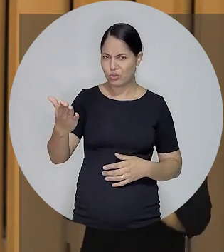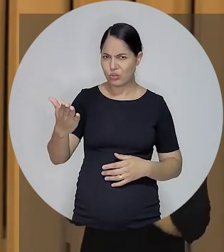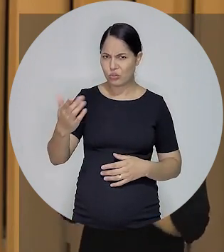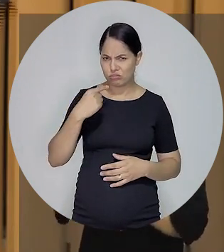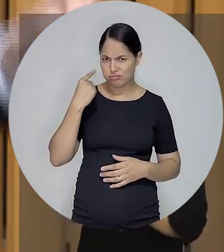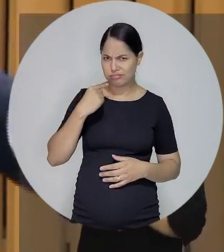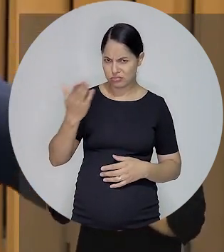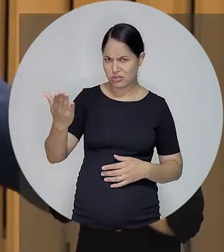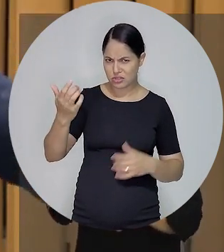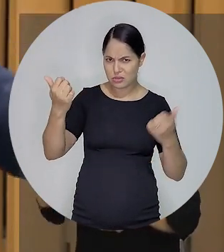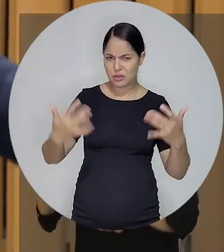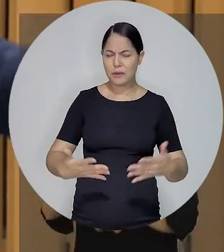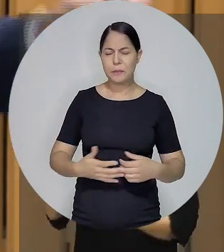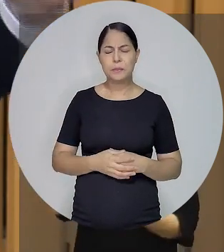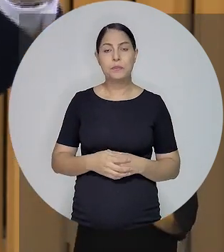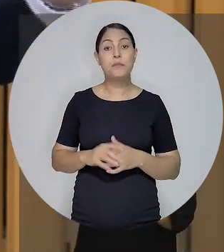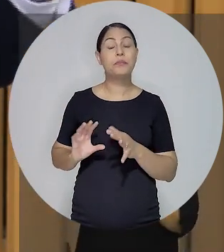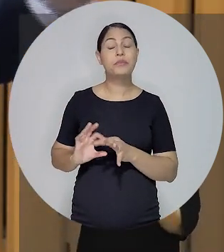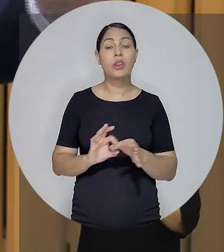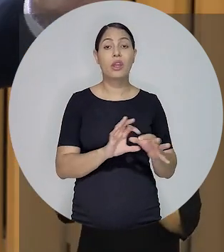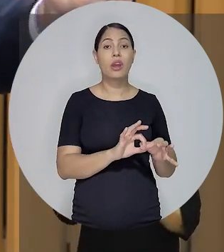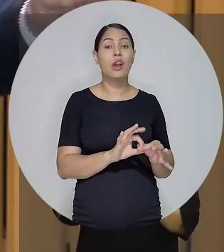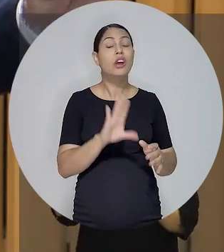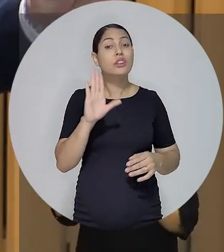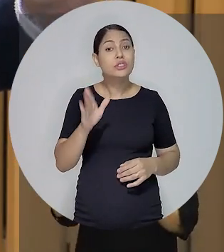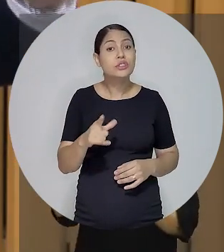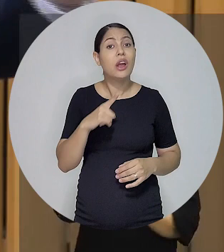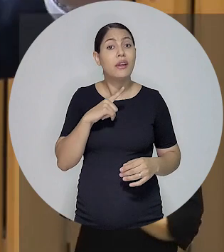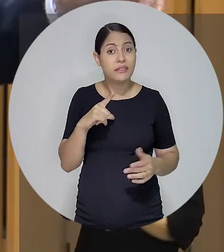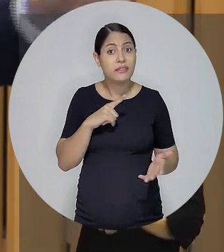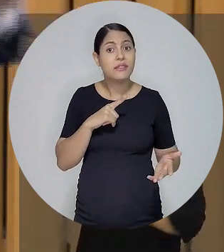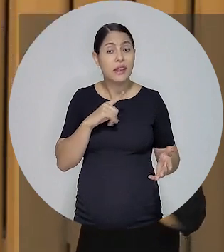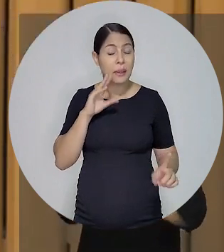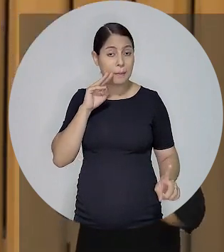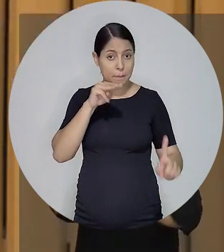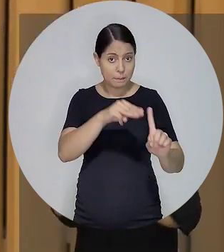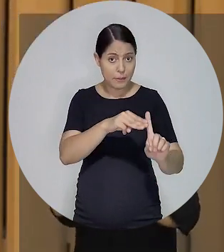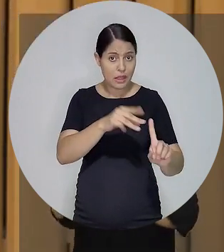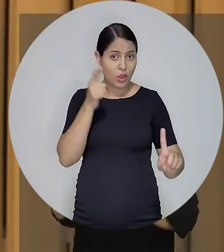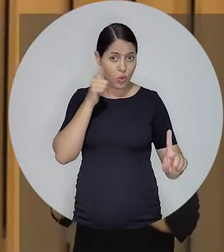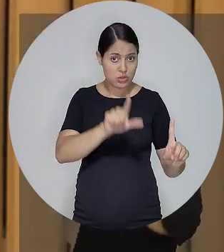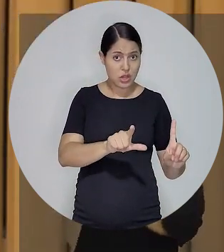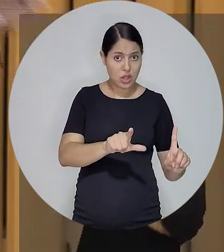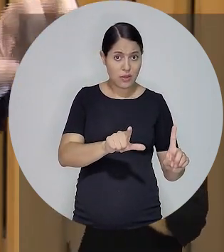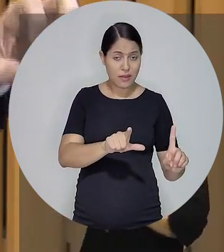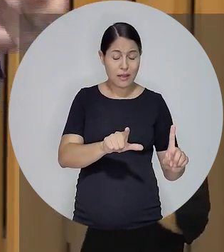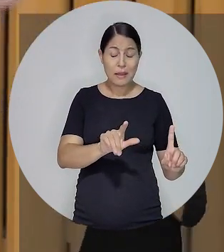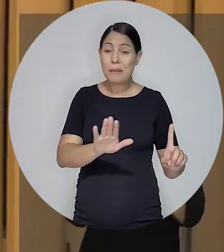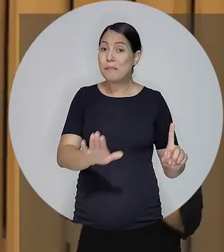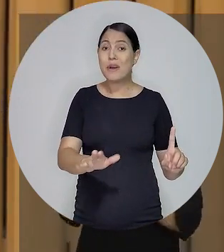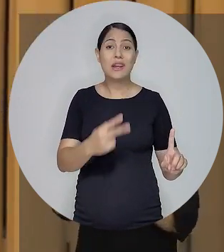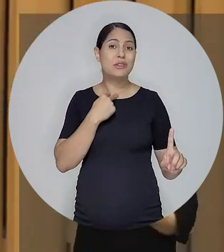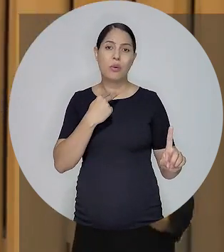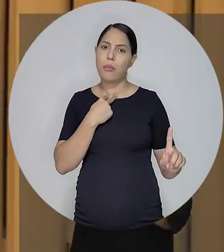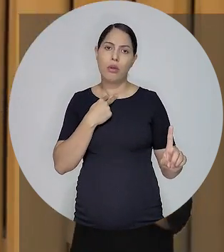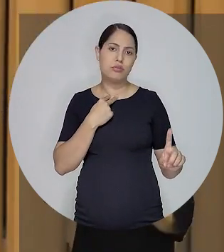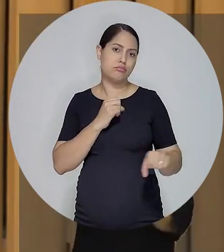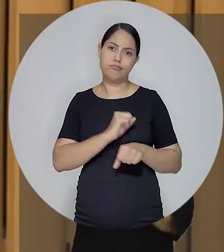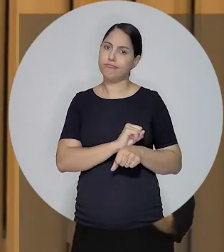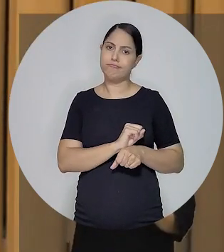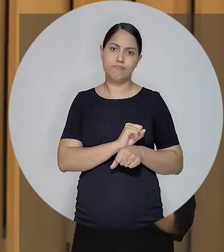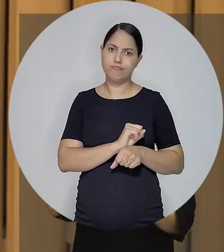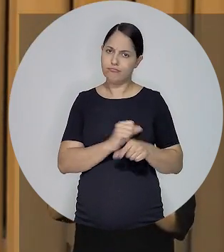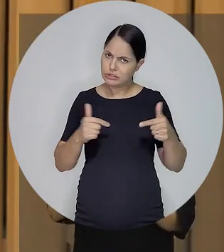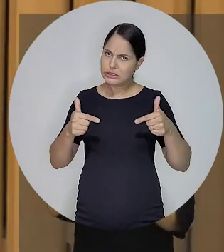o atingimento, acho que foi o senhor que falou, não obstante tenha atingido uma